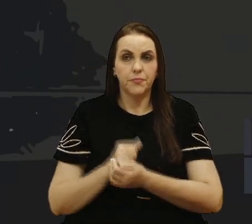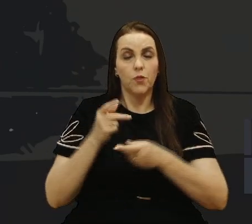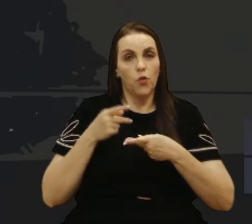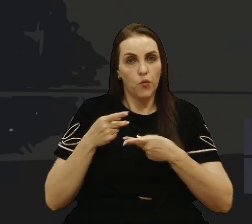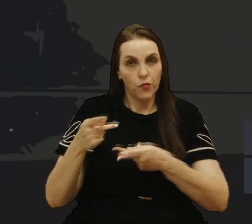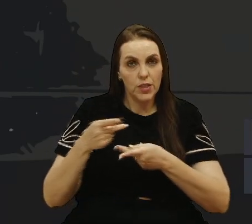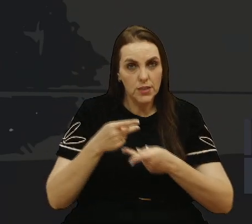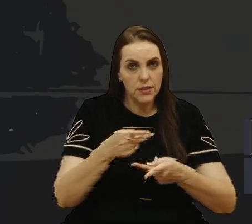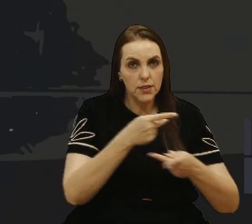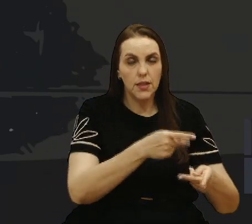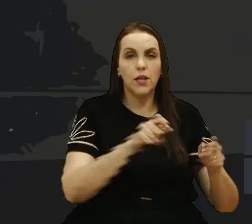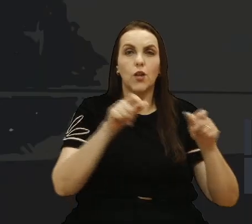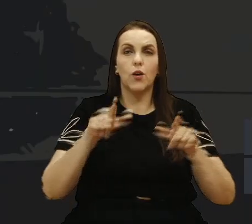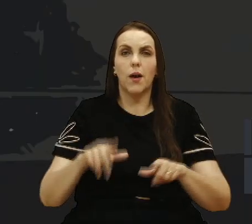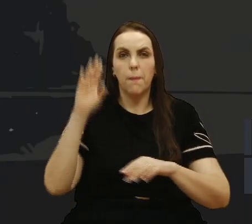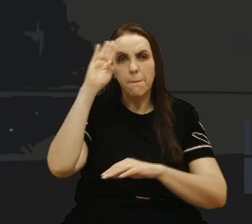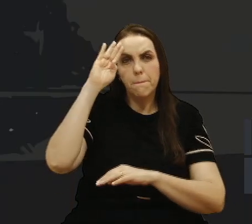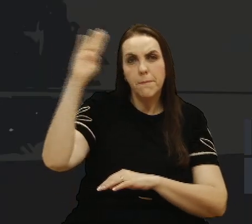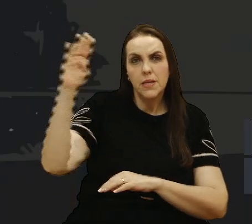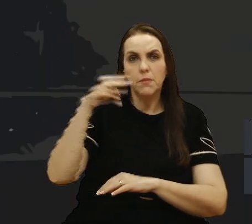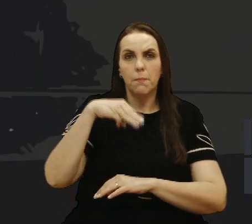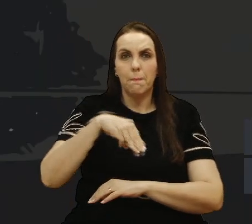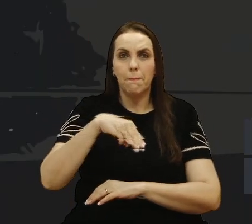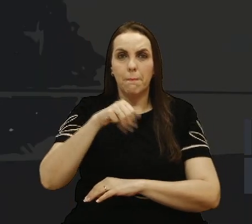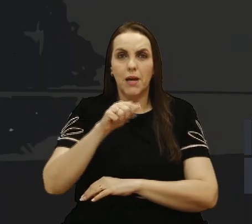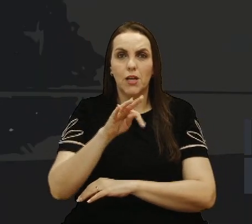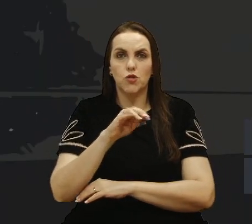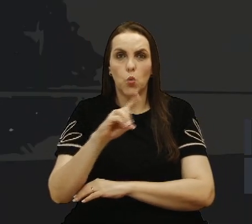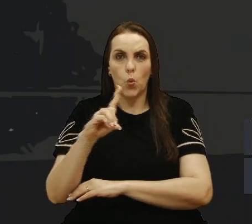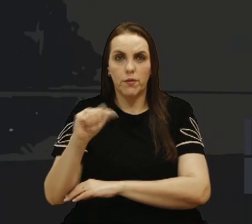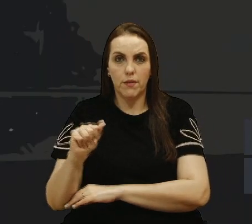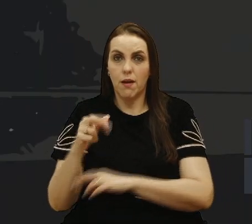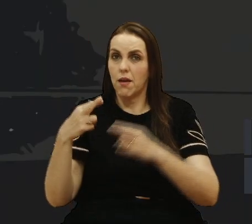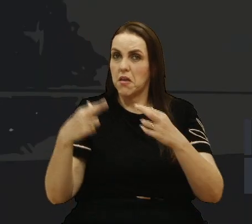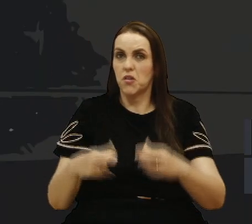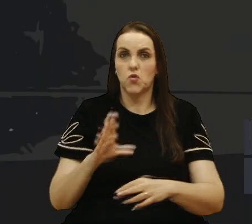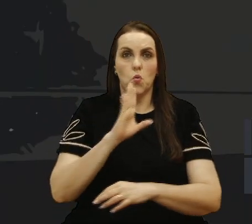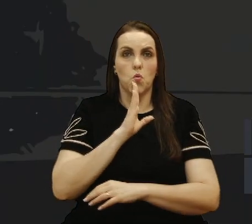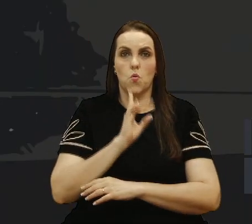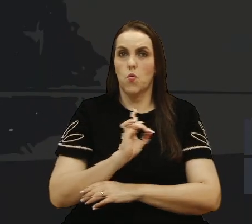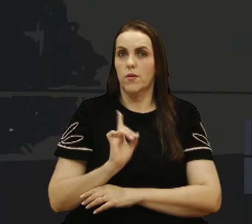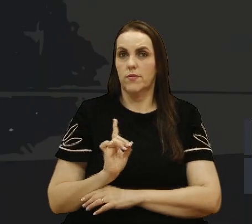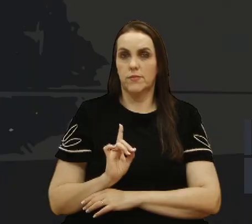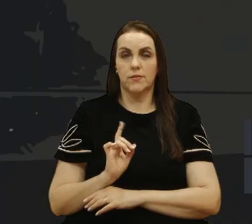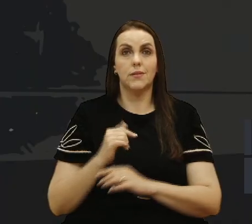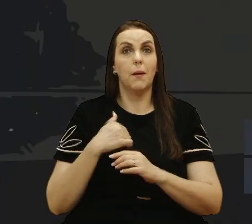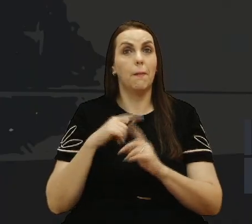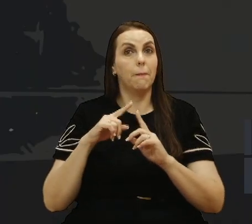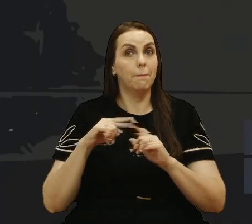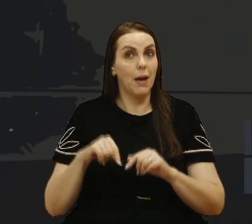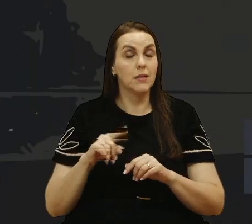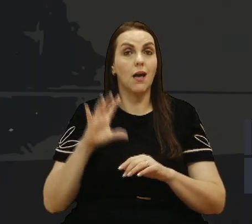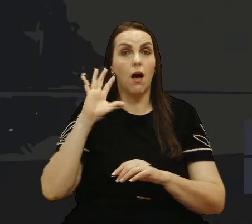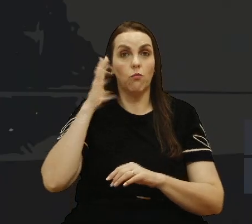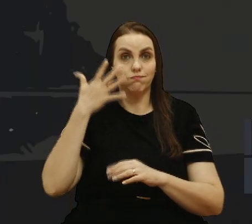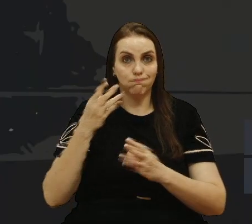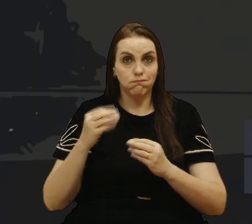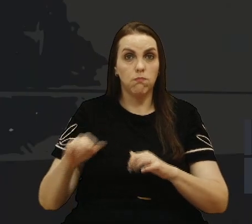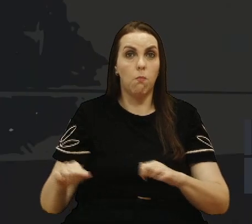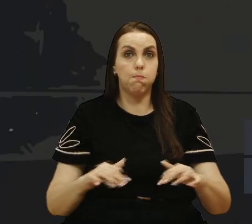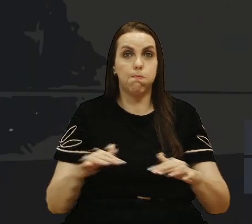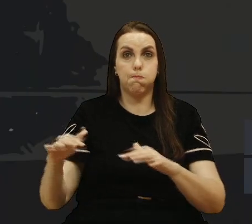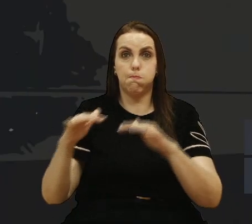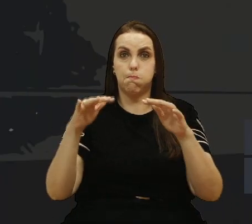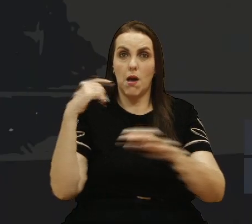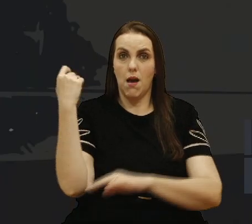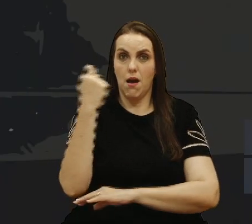esses locais, principalmente a questão do Matioda, que era uma região que eu não conhecia, porém foi muito atingida com a questão da enchente.